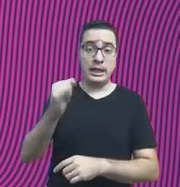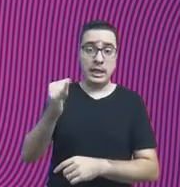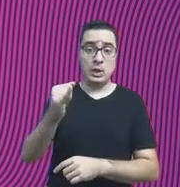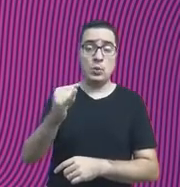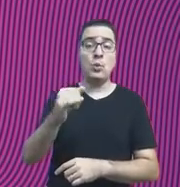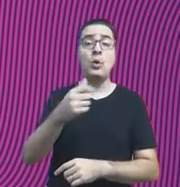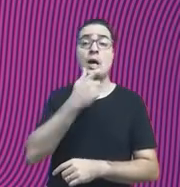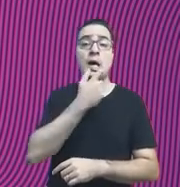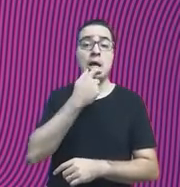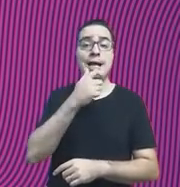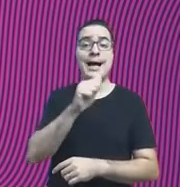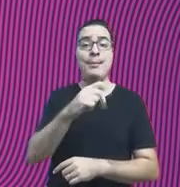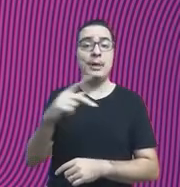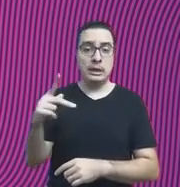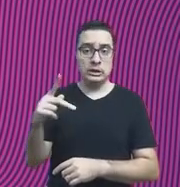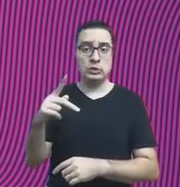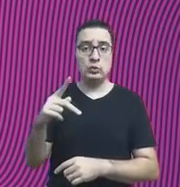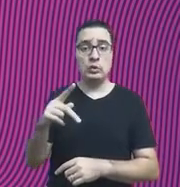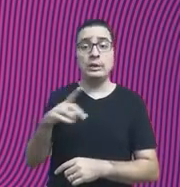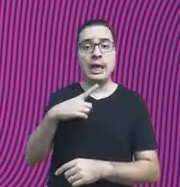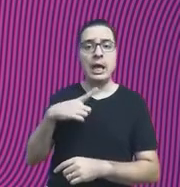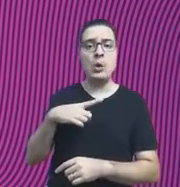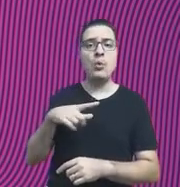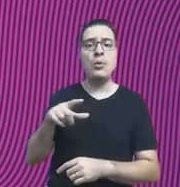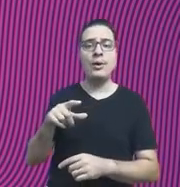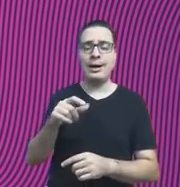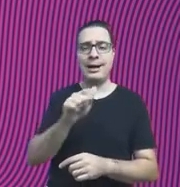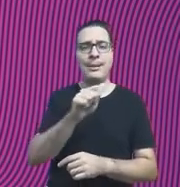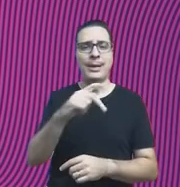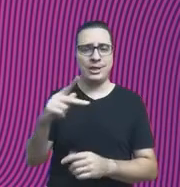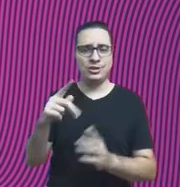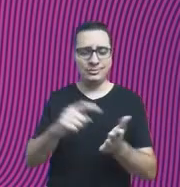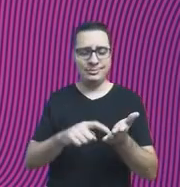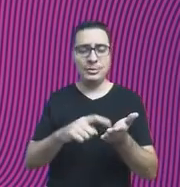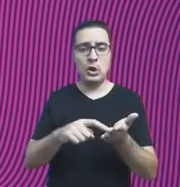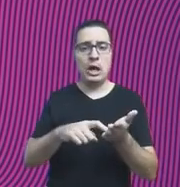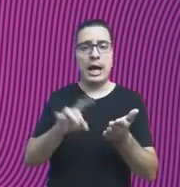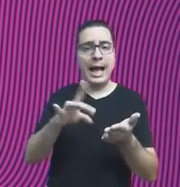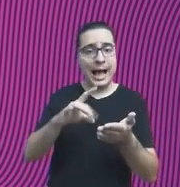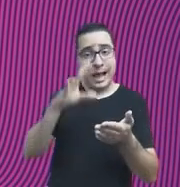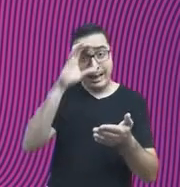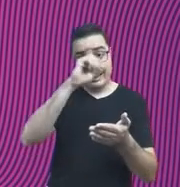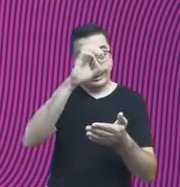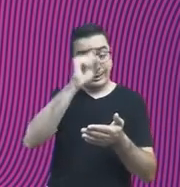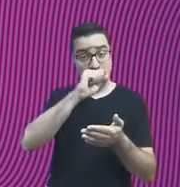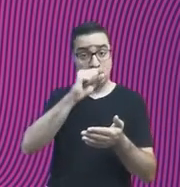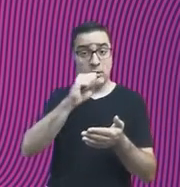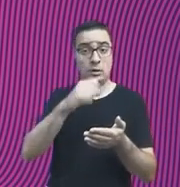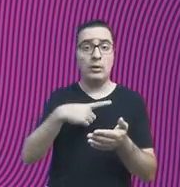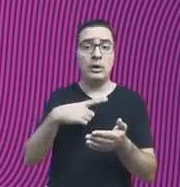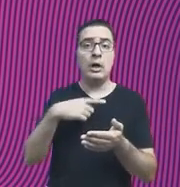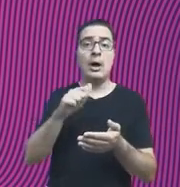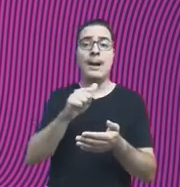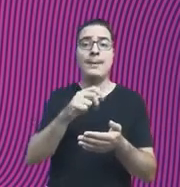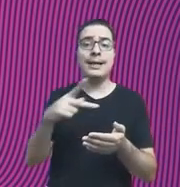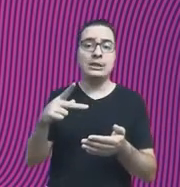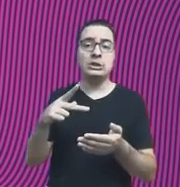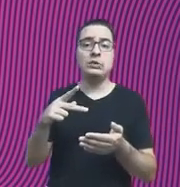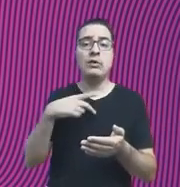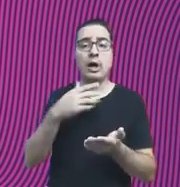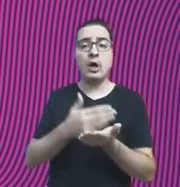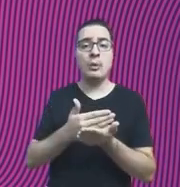em aprendizado de máquina, que será um programa tutorial, um aplicativo para convidar